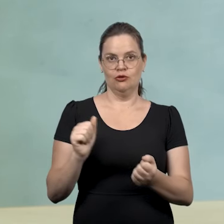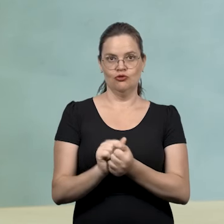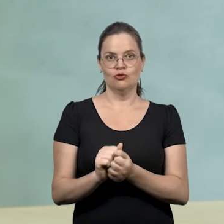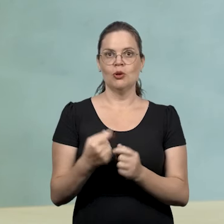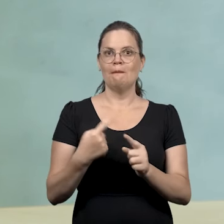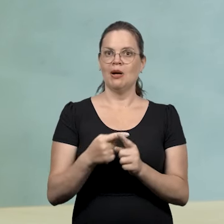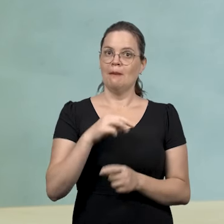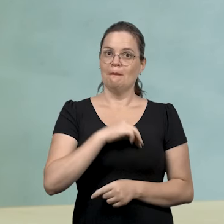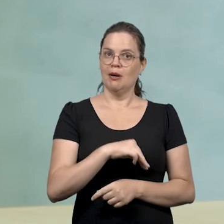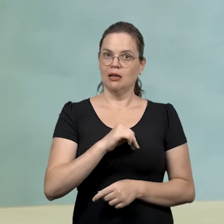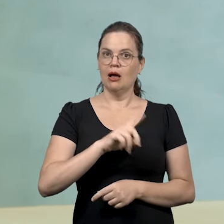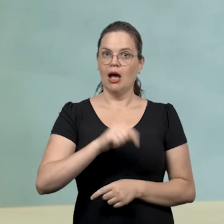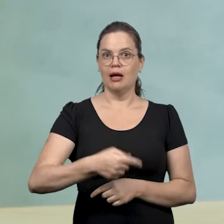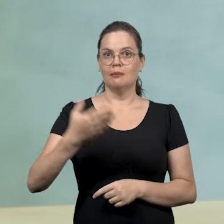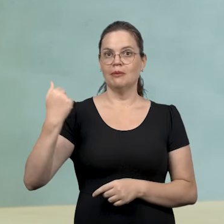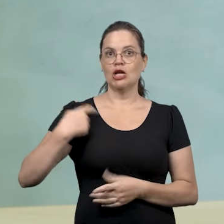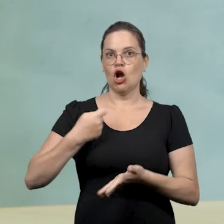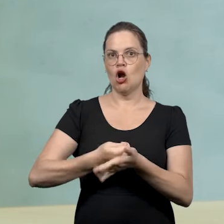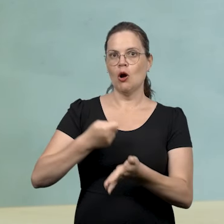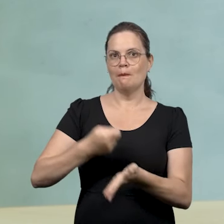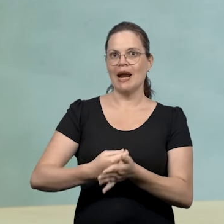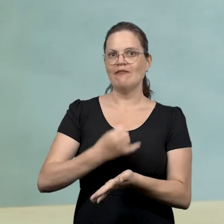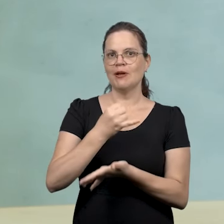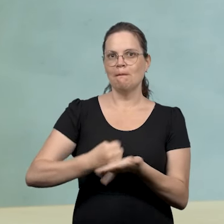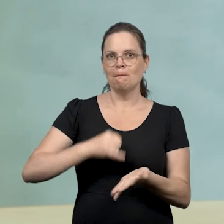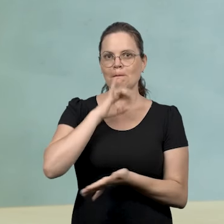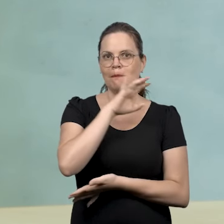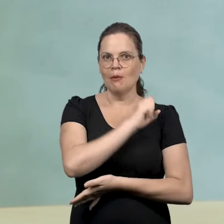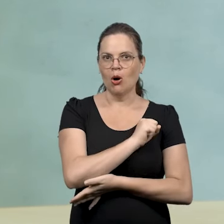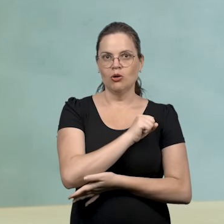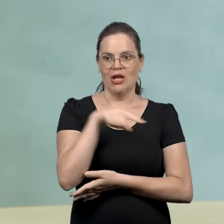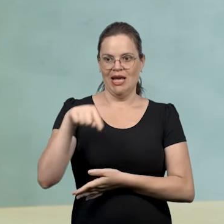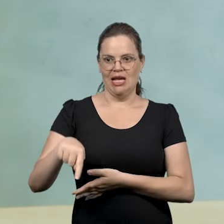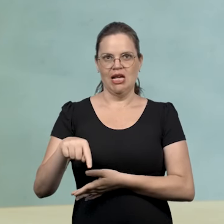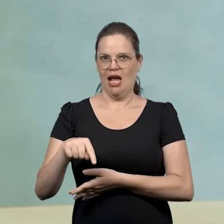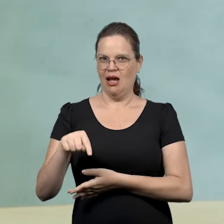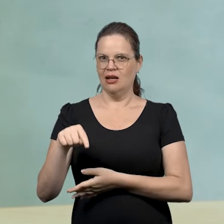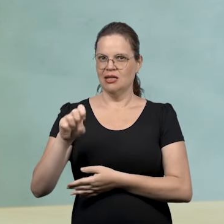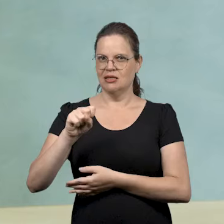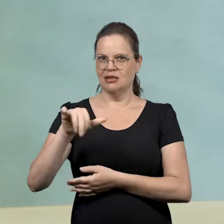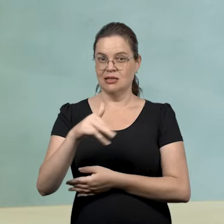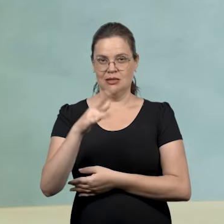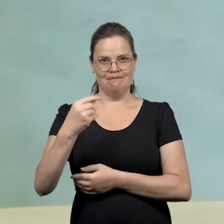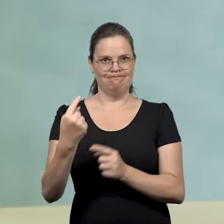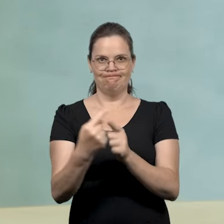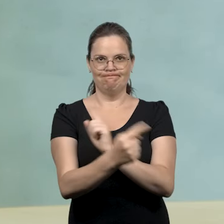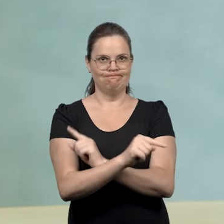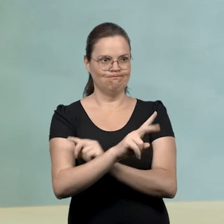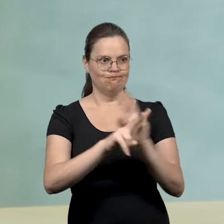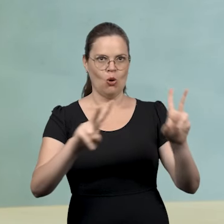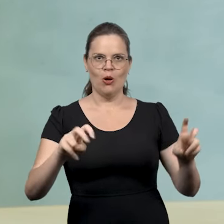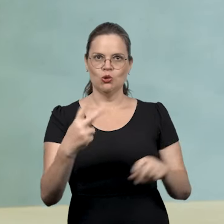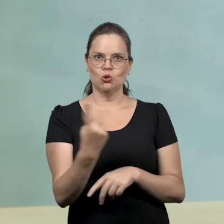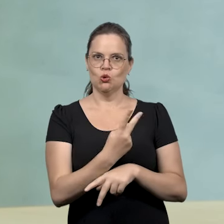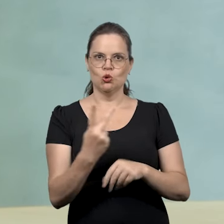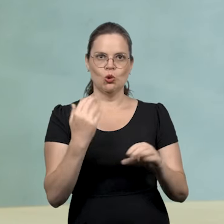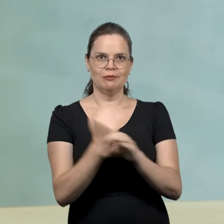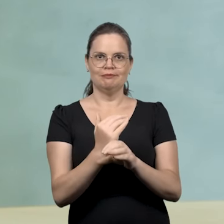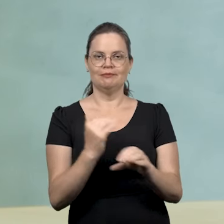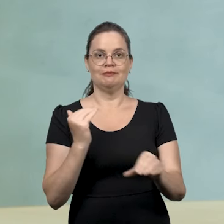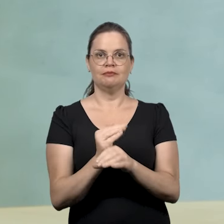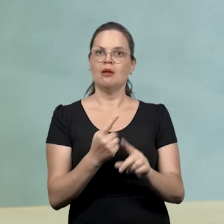que era totalmente oposto, né, o seu perfil, a sua personalidade oposta a ele. E a palavra fala, né, a história ela fala